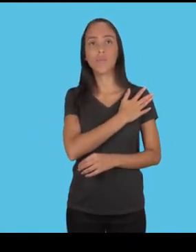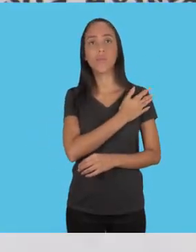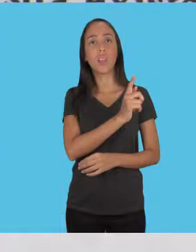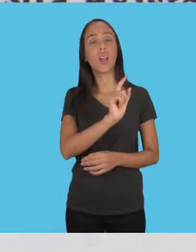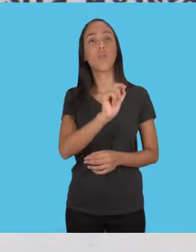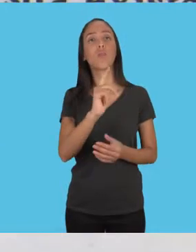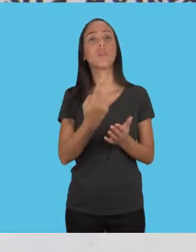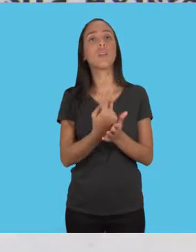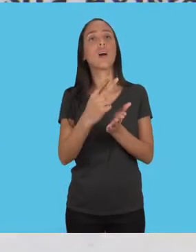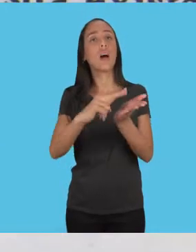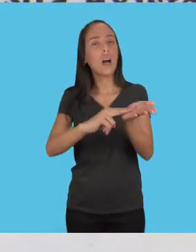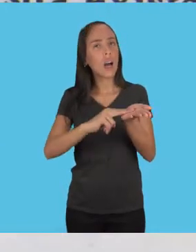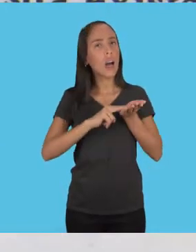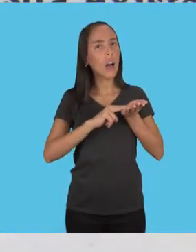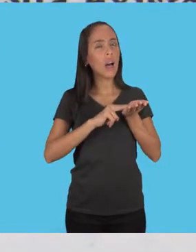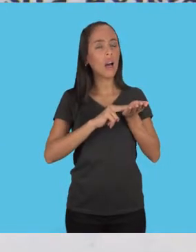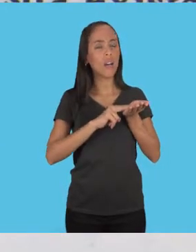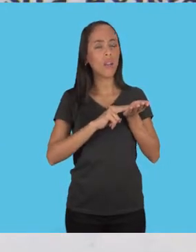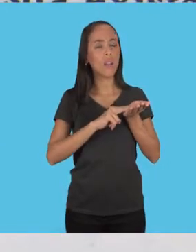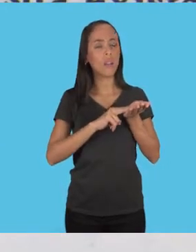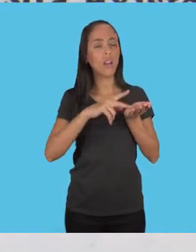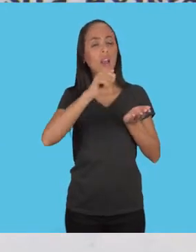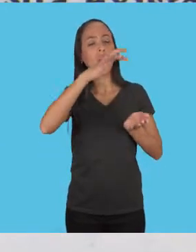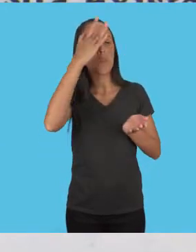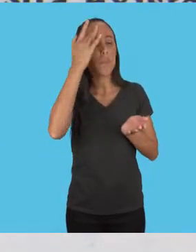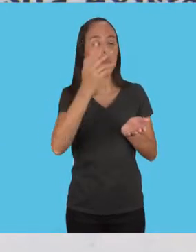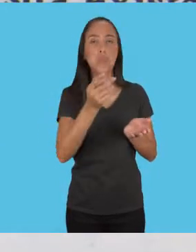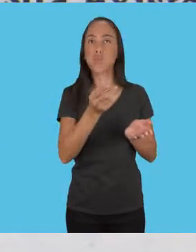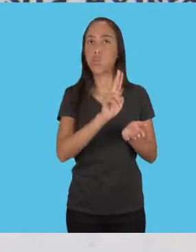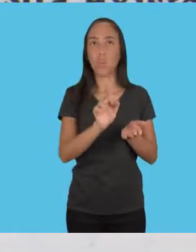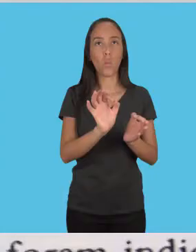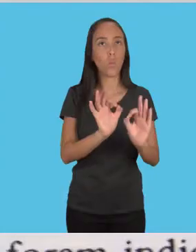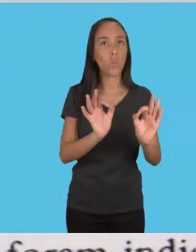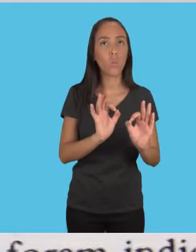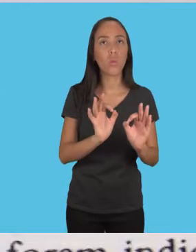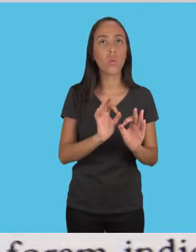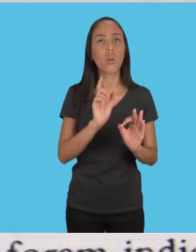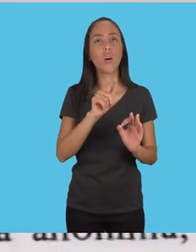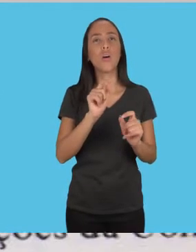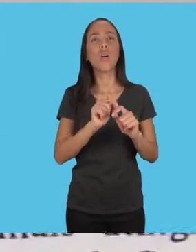carta anônima, eu disse, escrita por uma técnica da Maria Dini.